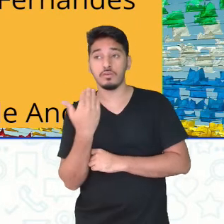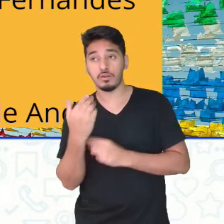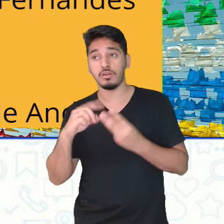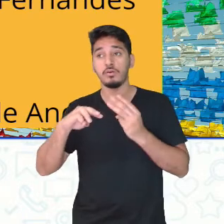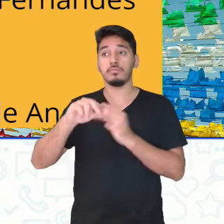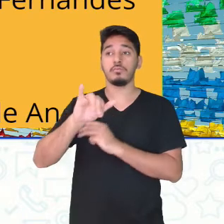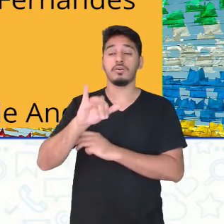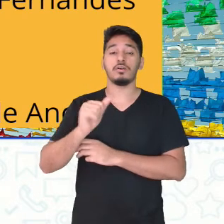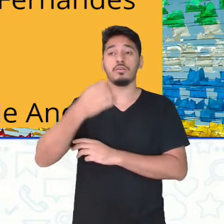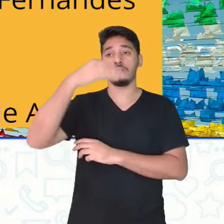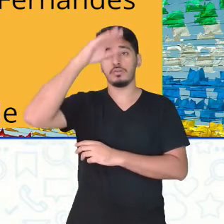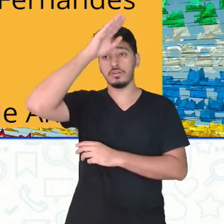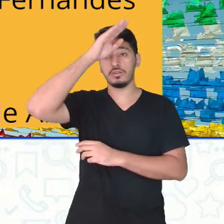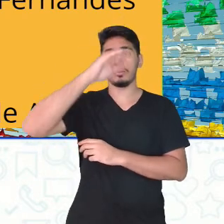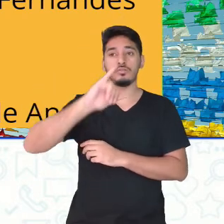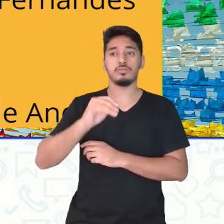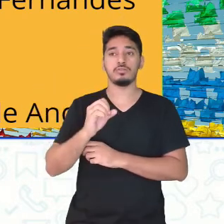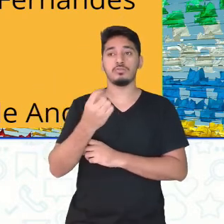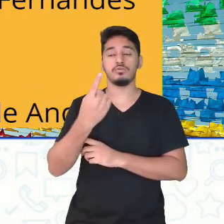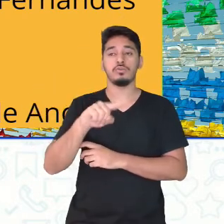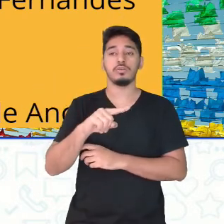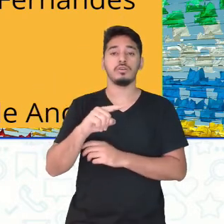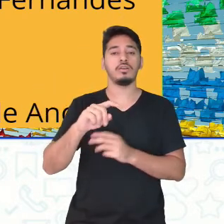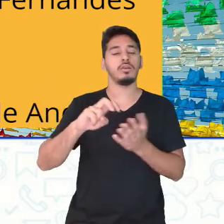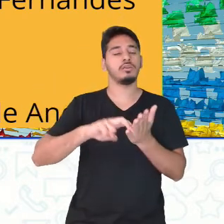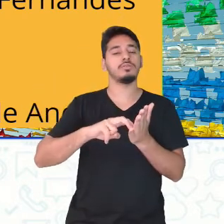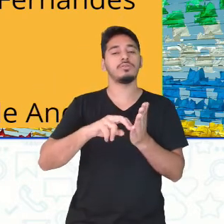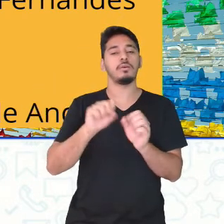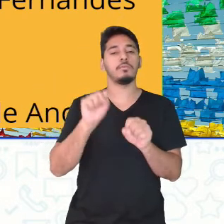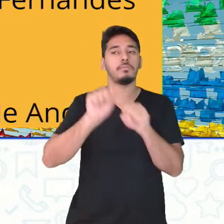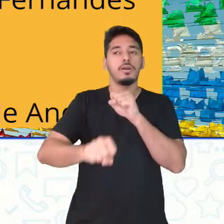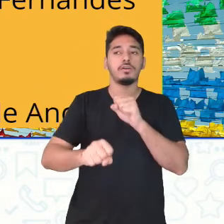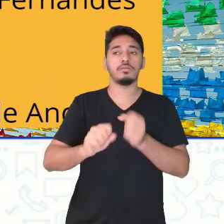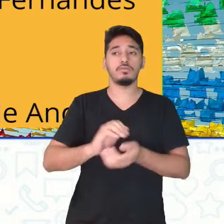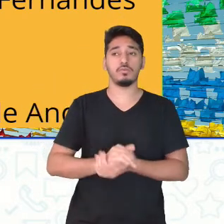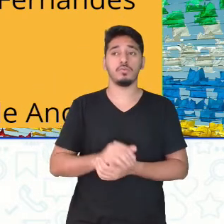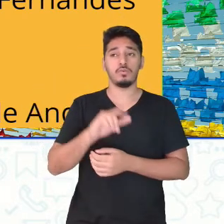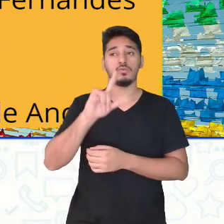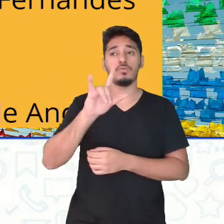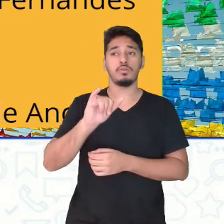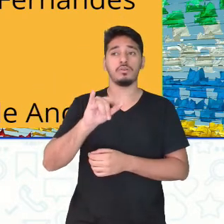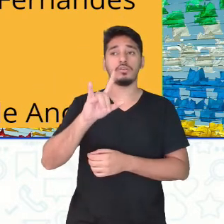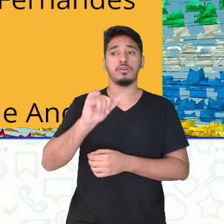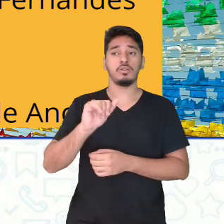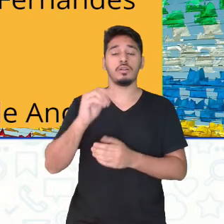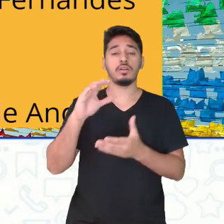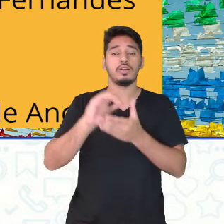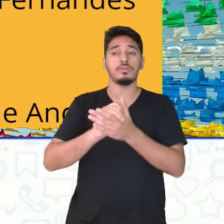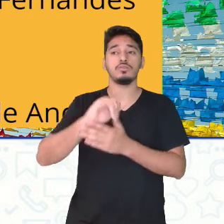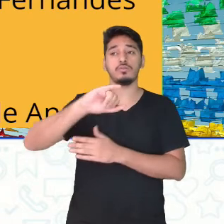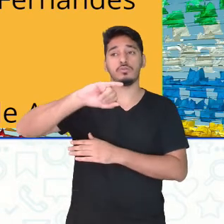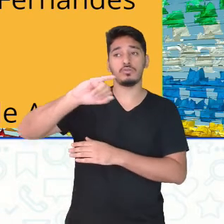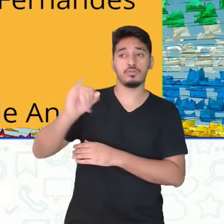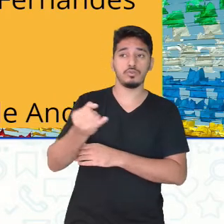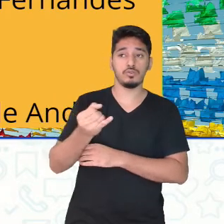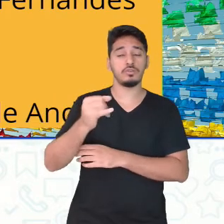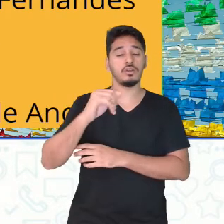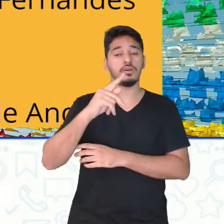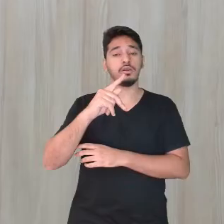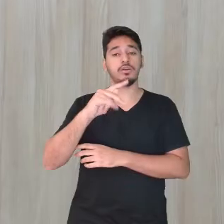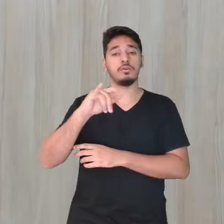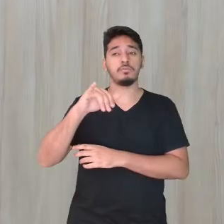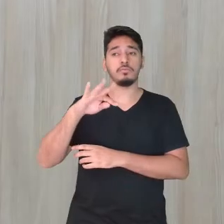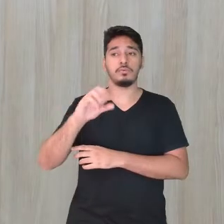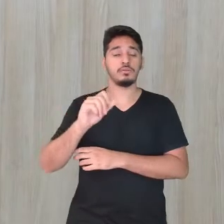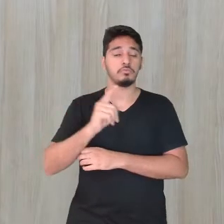tia, Joaquim suicidou-se e Lili casou com J. Pinto Fernandes, que não tinha nem entrado na história. Olha só que